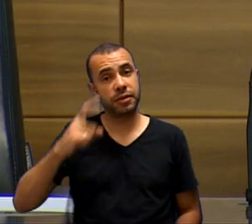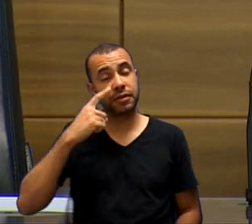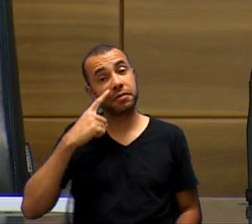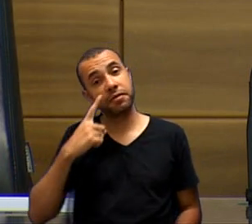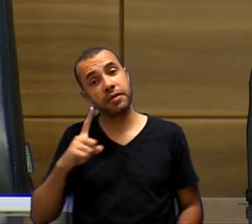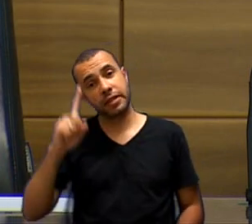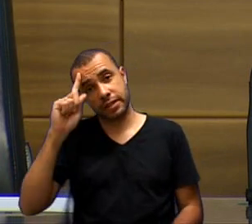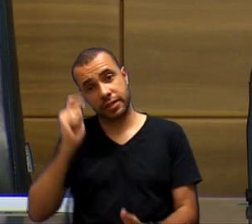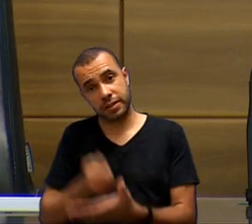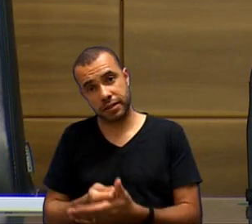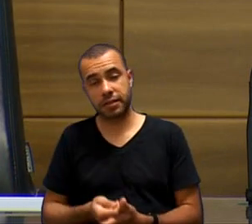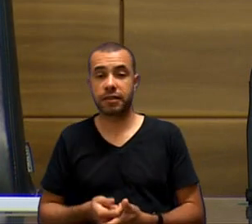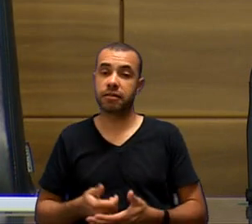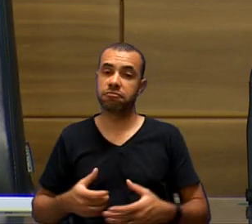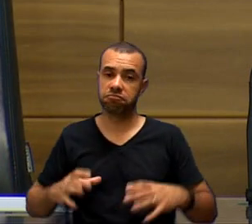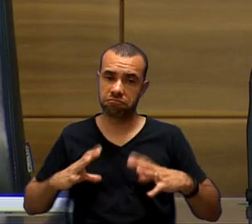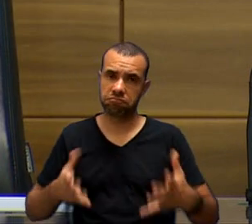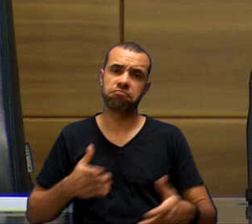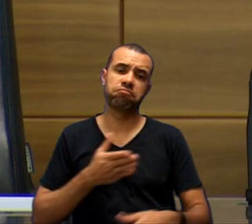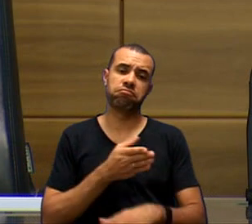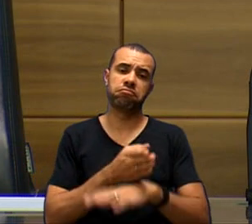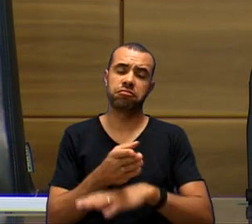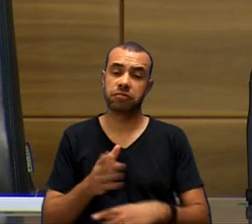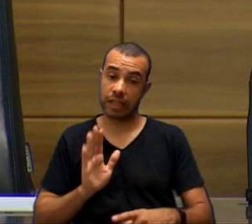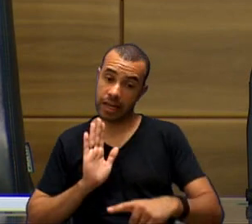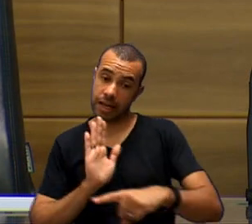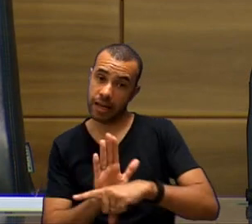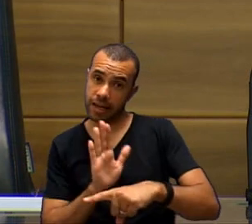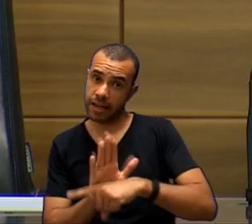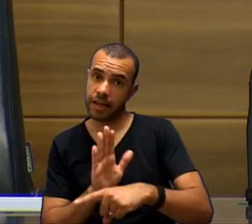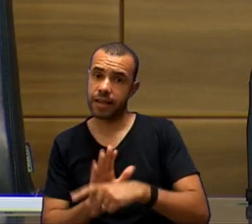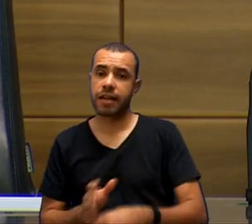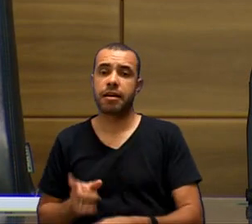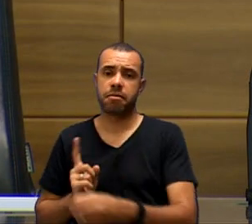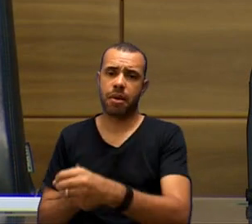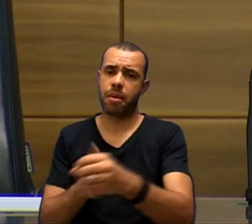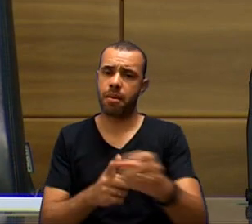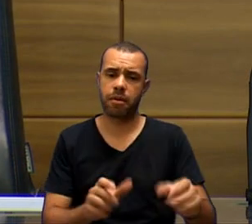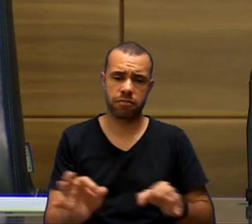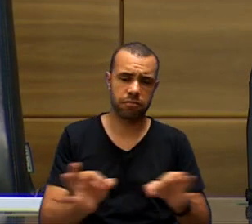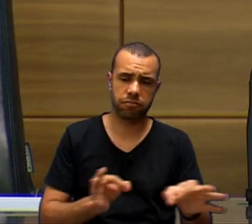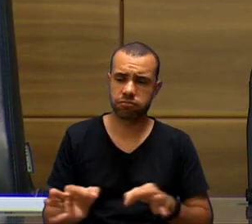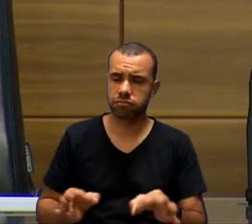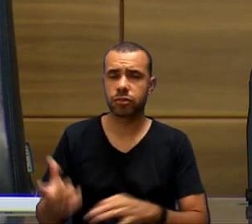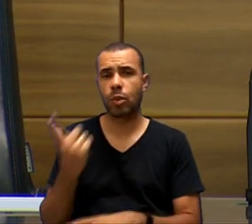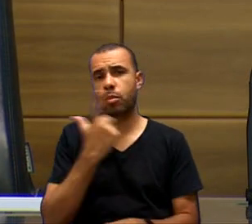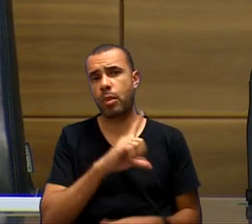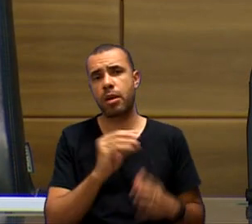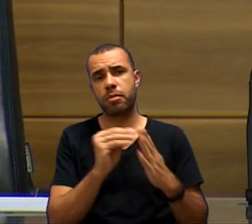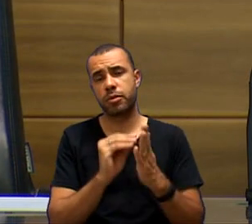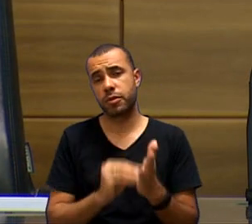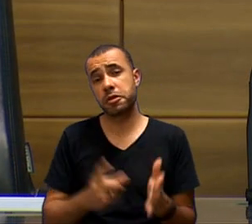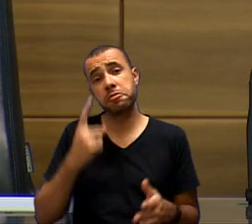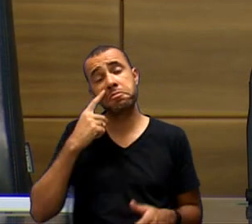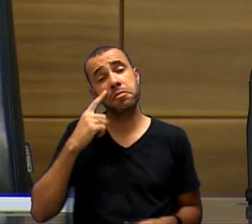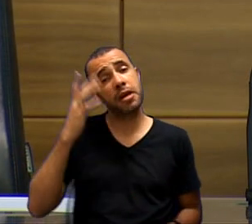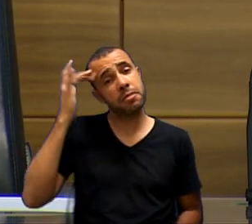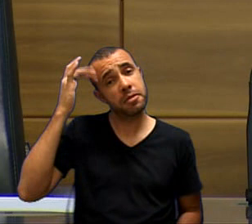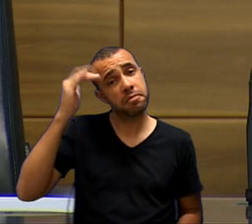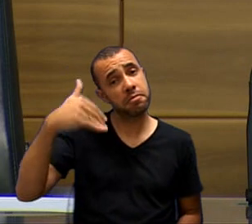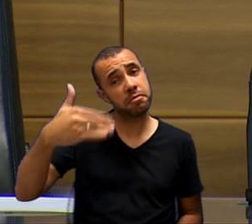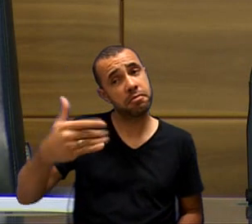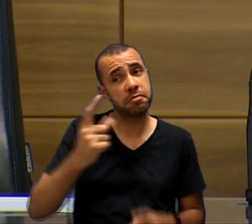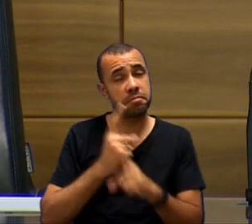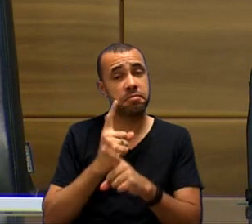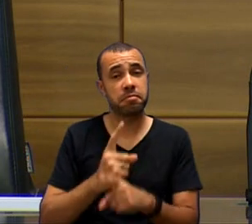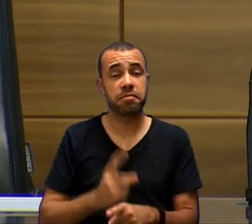de prestigiar e de ajudar a implementação. Isso nós vamos verificar nos próximos dias, mas a senhora